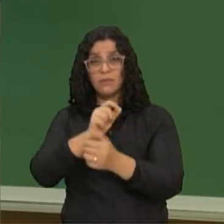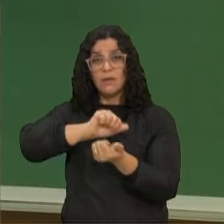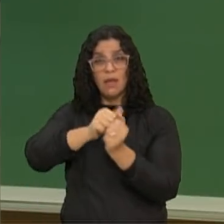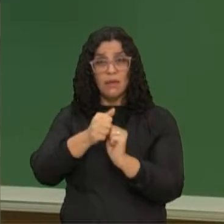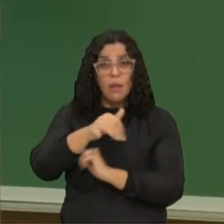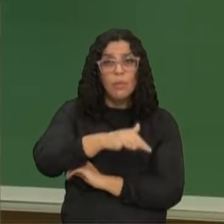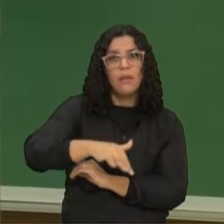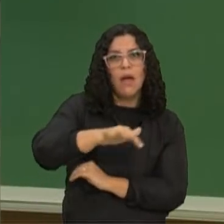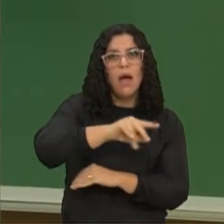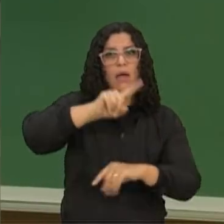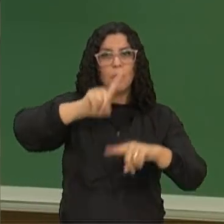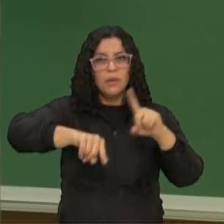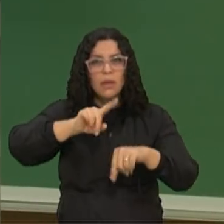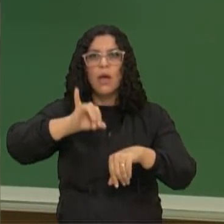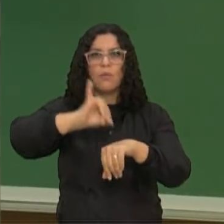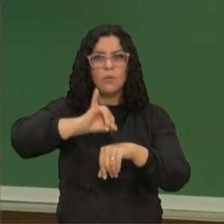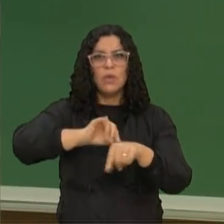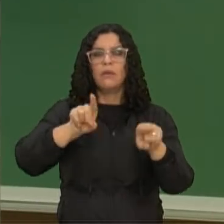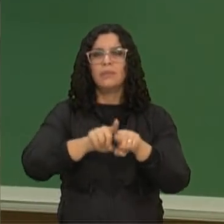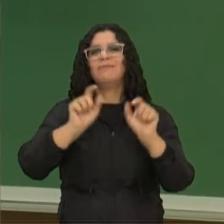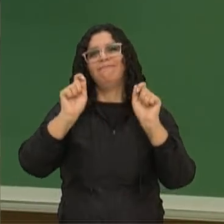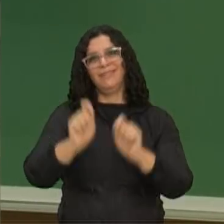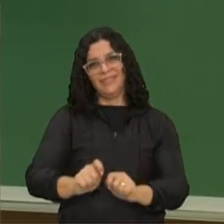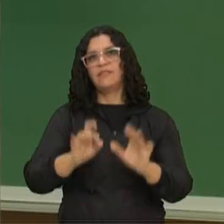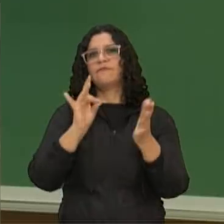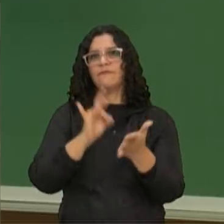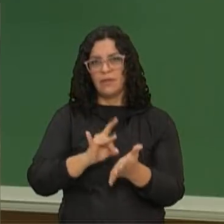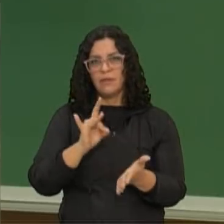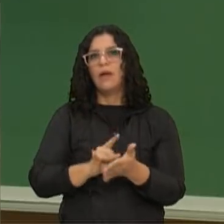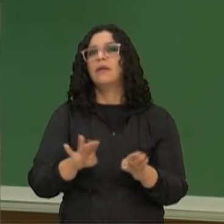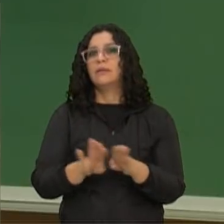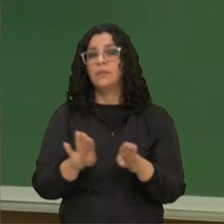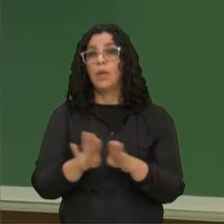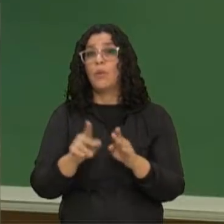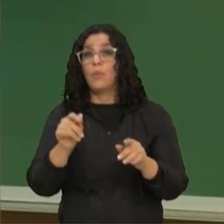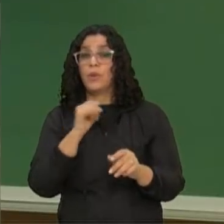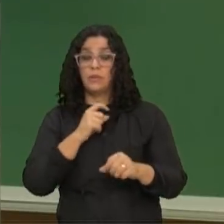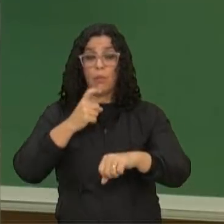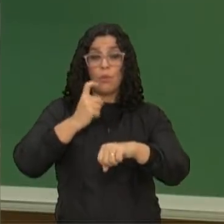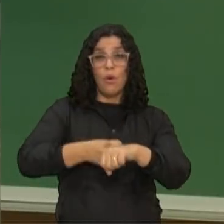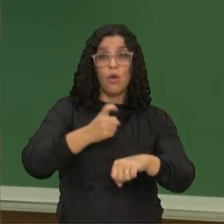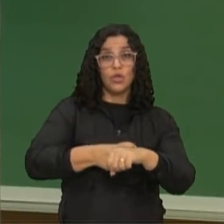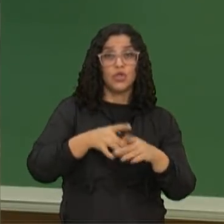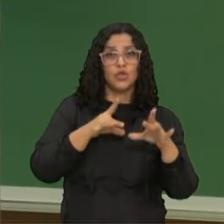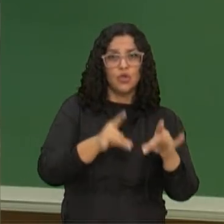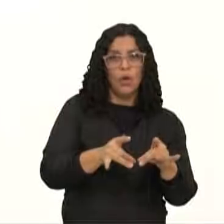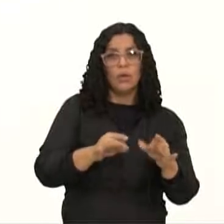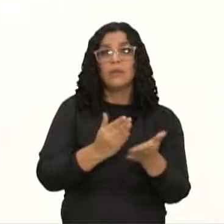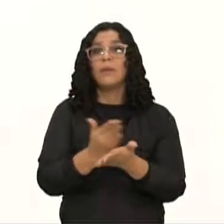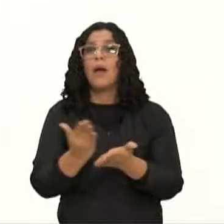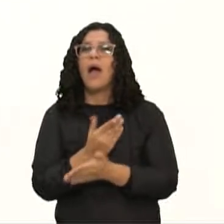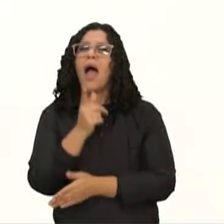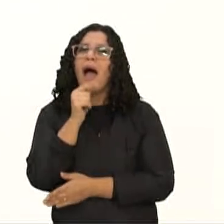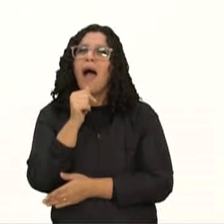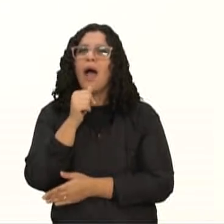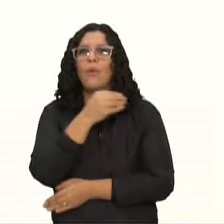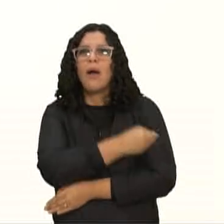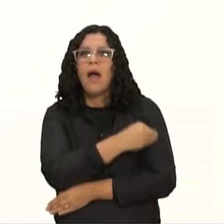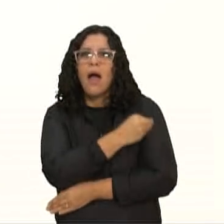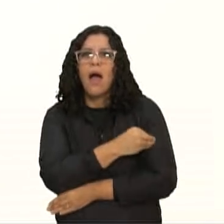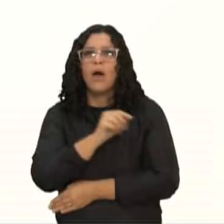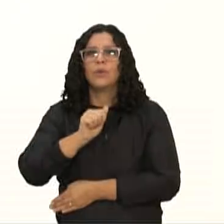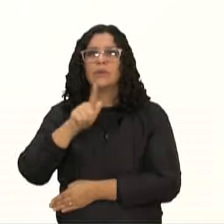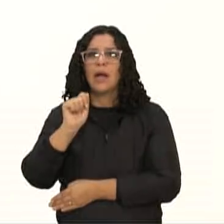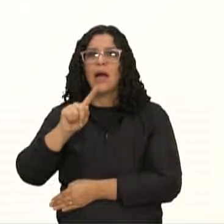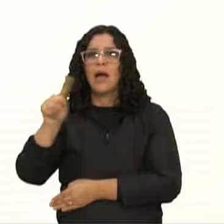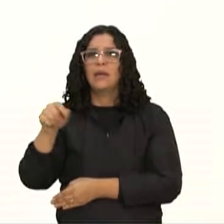meio. Perfeito, é exatamente isso mesmo. Isso vai ocorrer, seja componentes sólidos, como também componentes líquidos ou outros tipos de gases